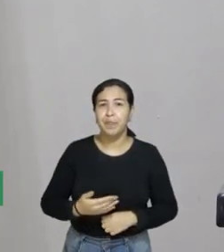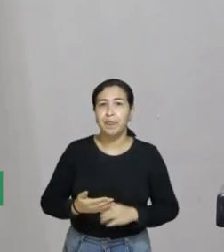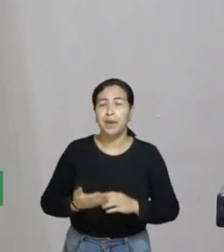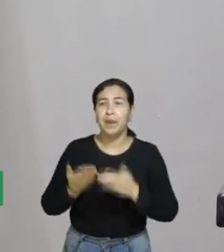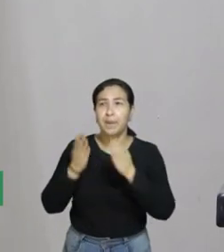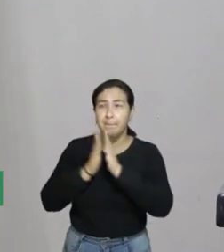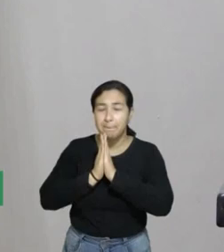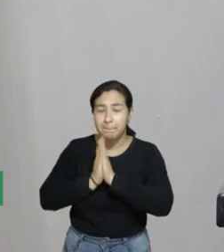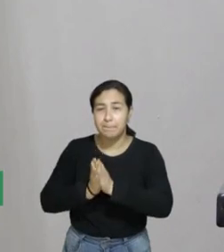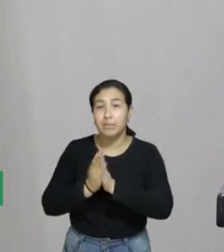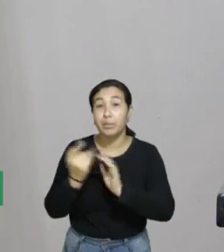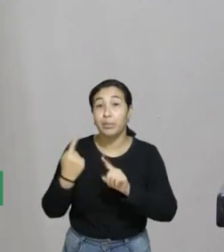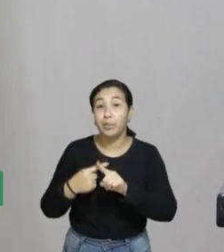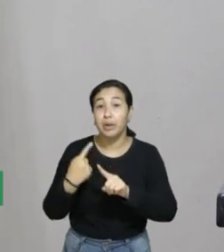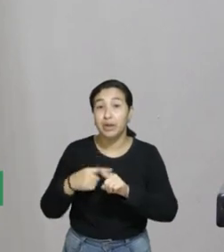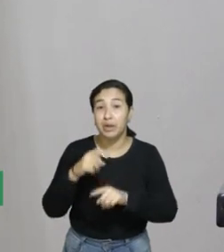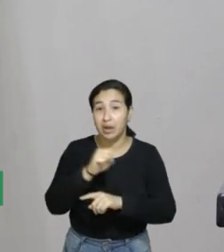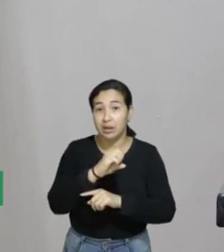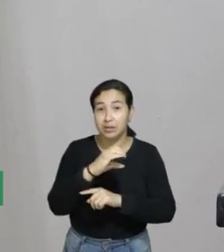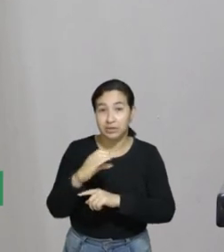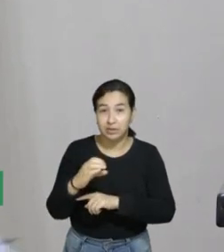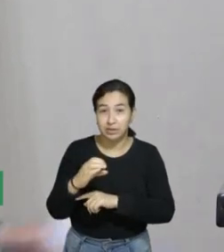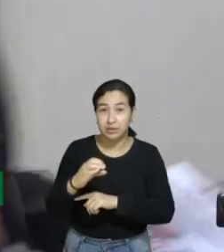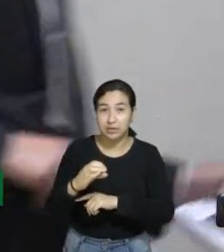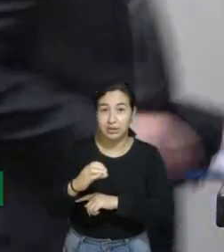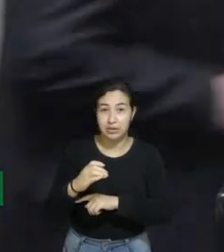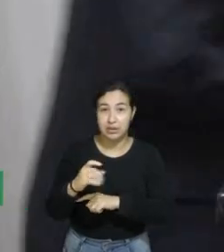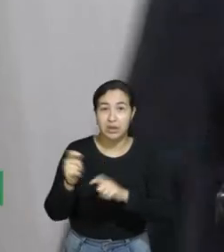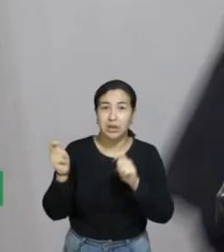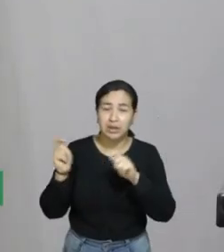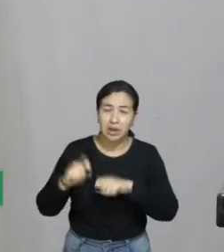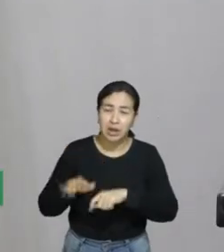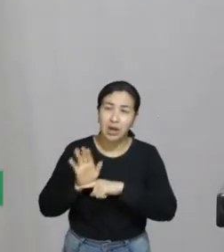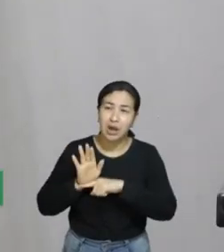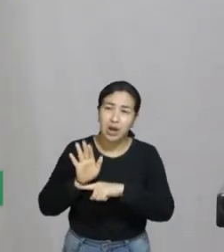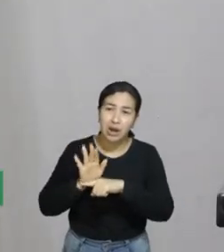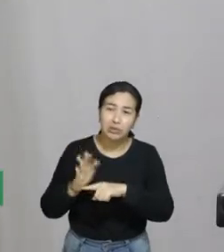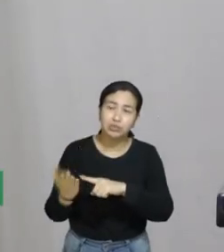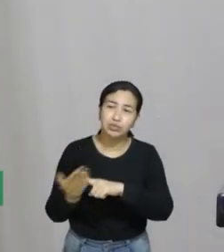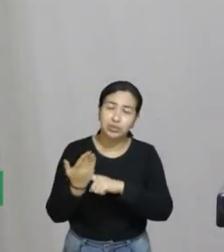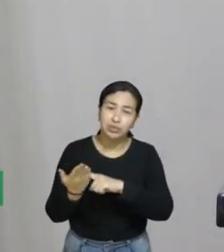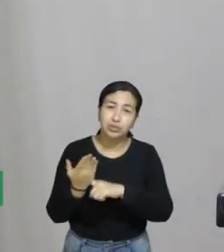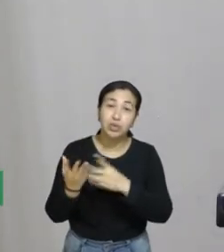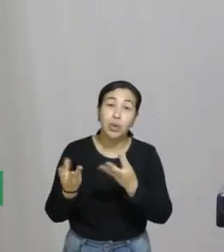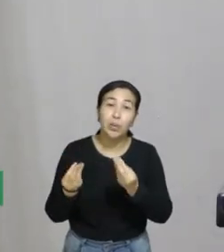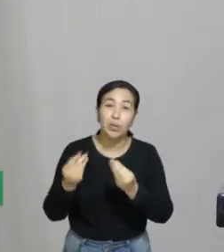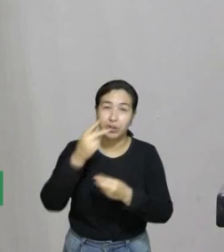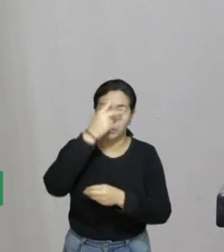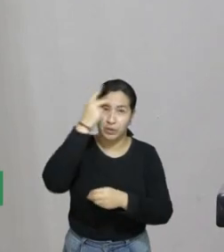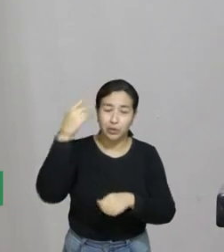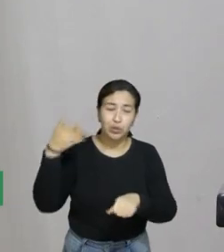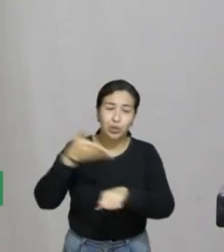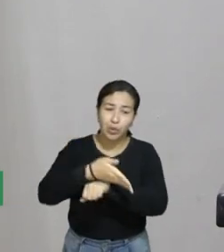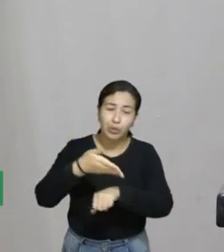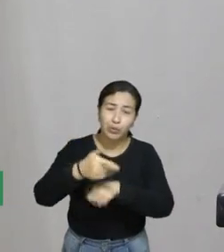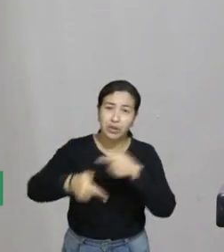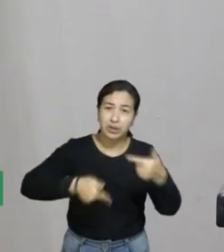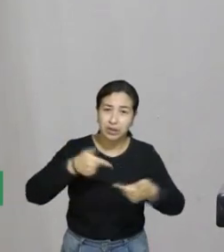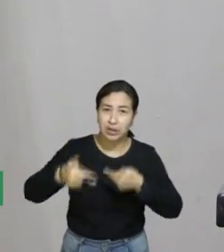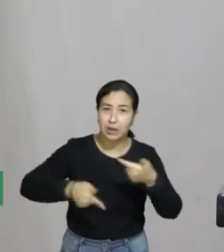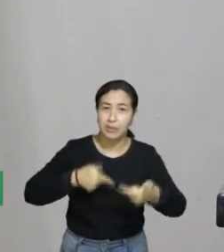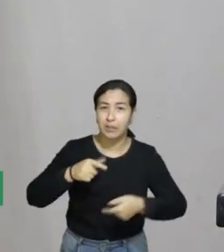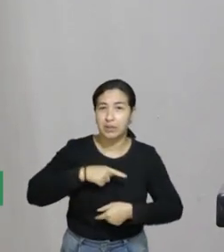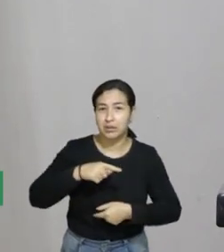Catarina é um estado que traz muita gente trabalhadora, que durante muitos anos lutou para conquistar